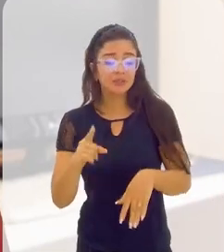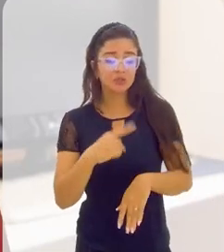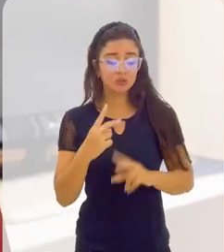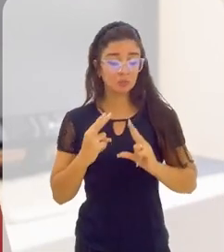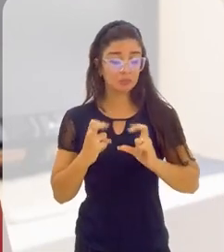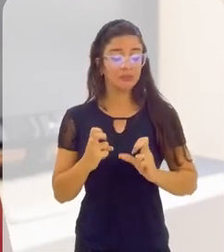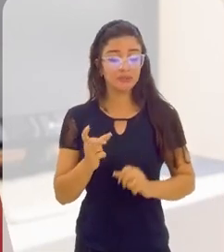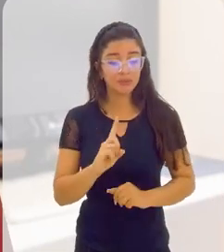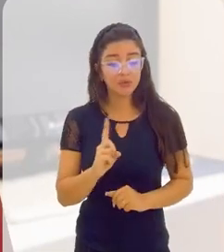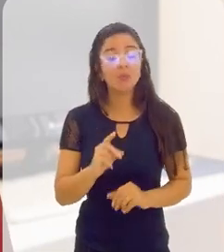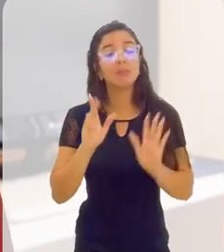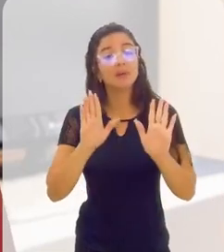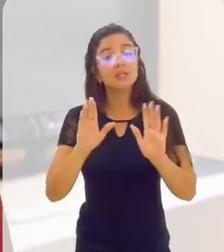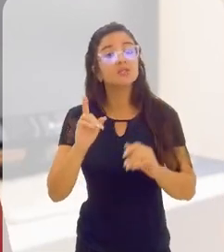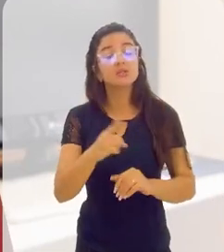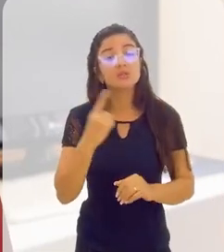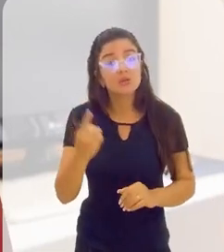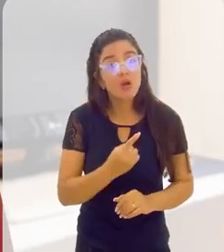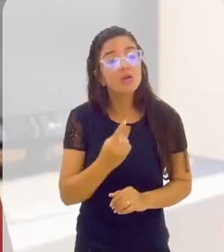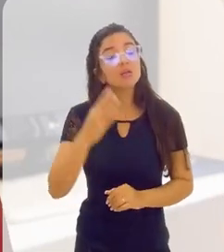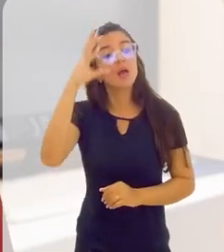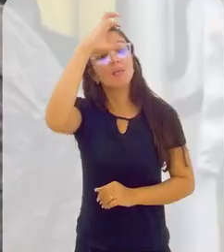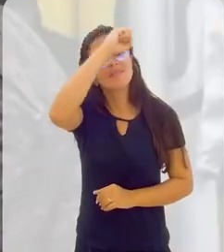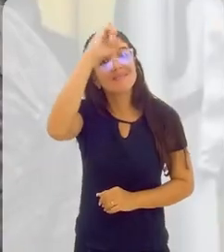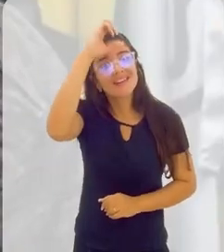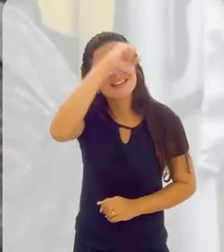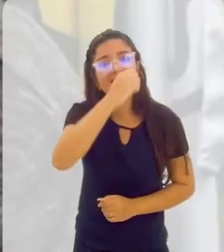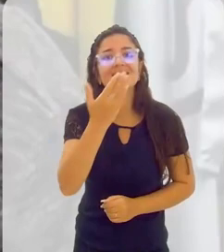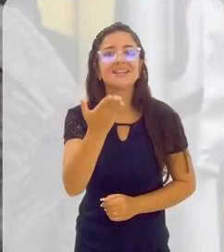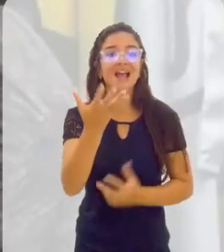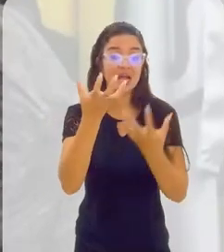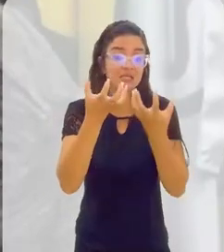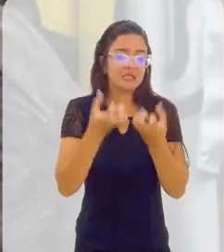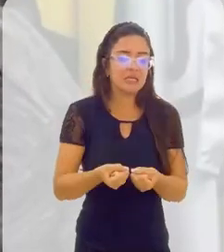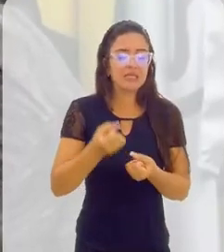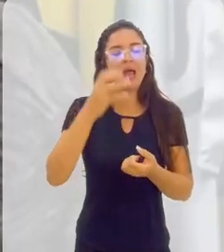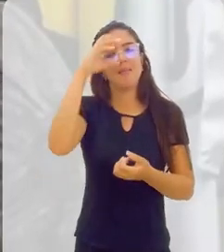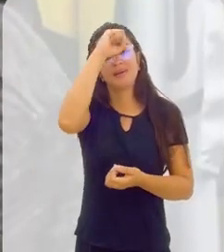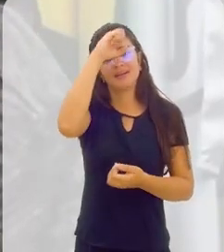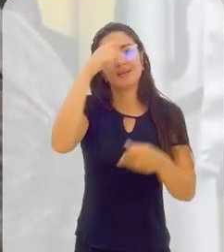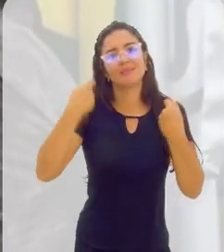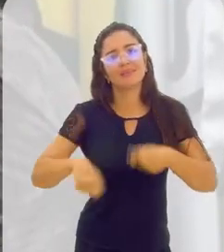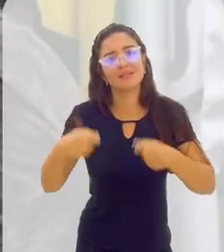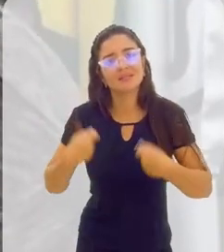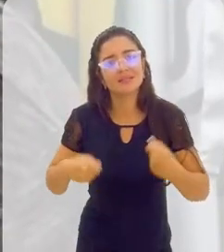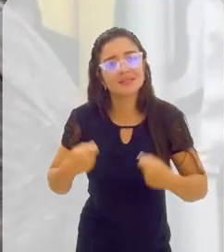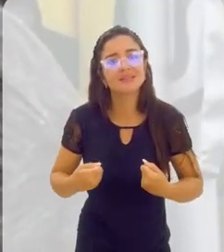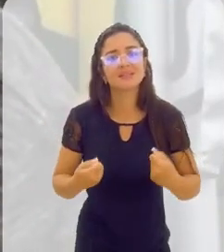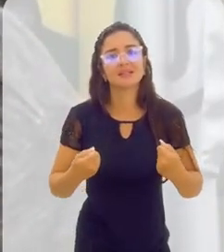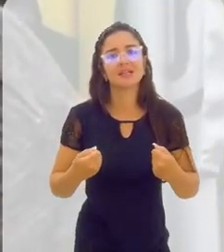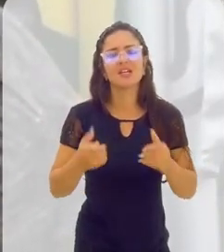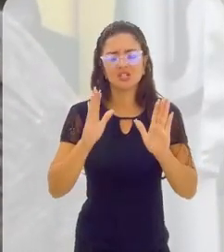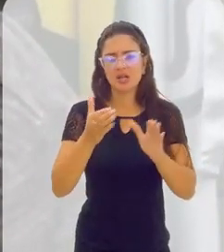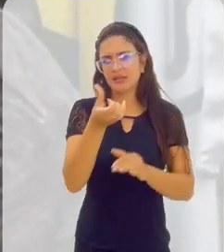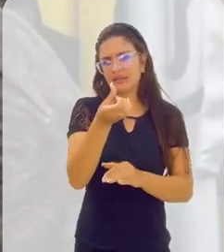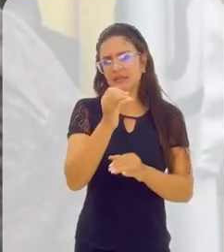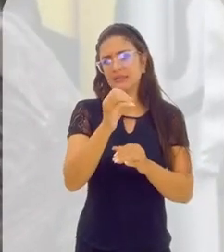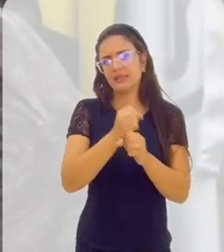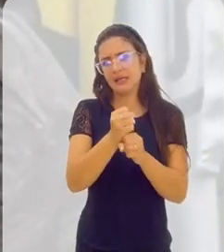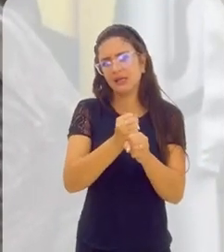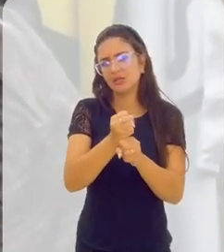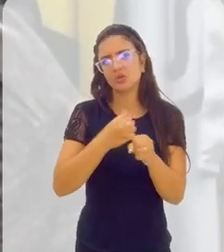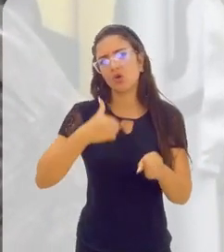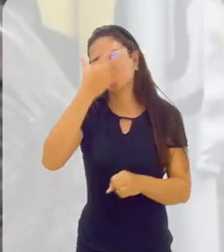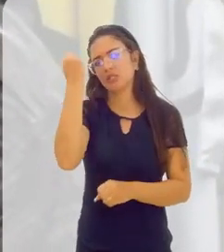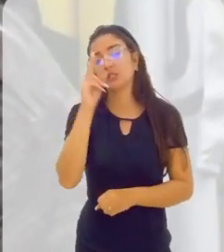aprende falando disso que fazem 60 anos eu